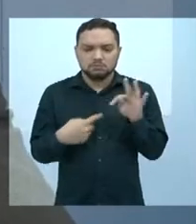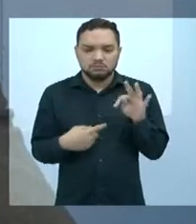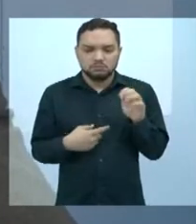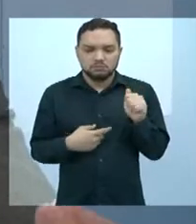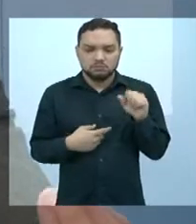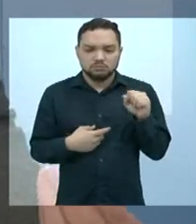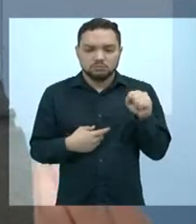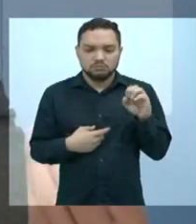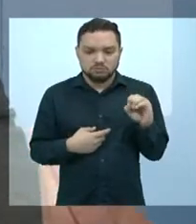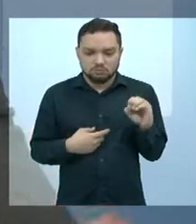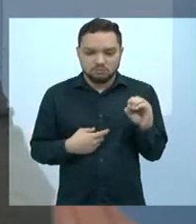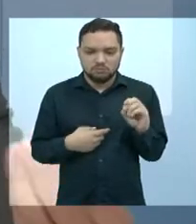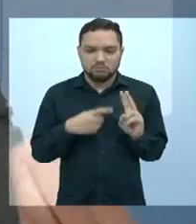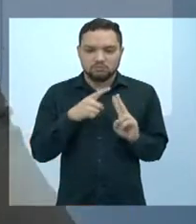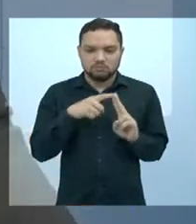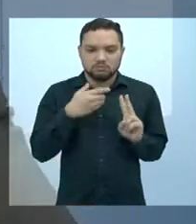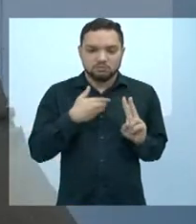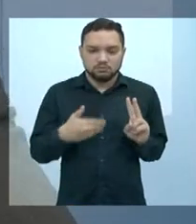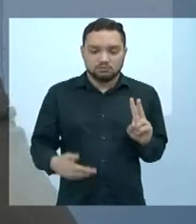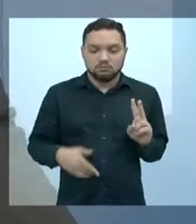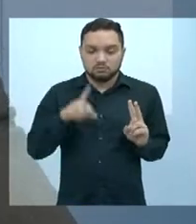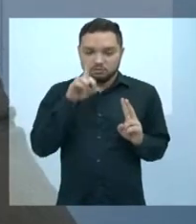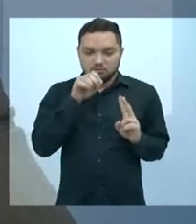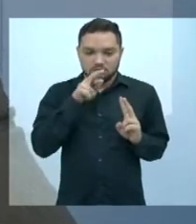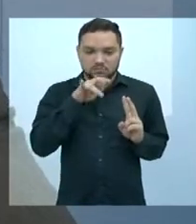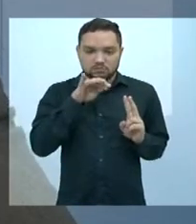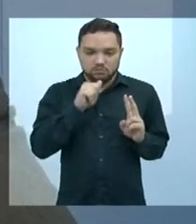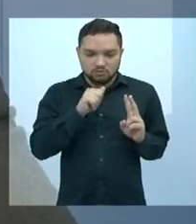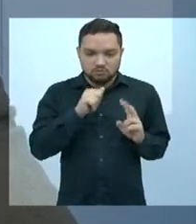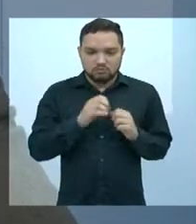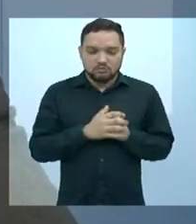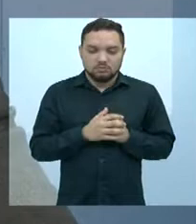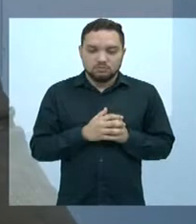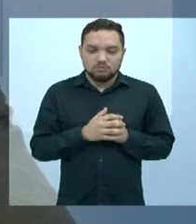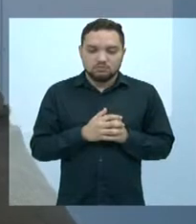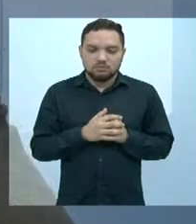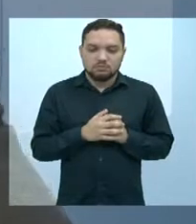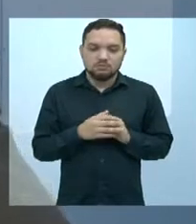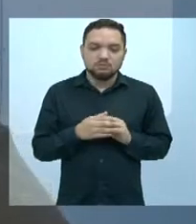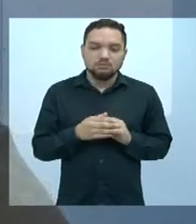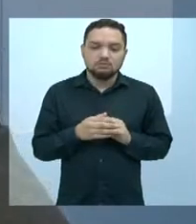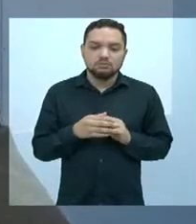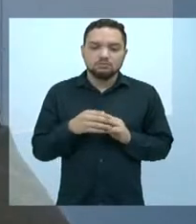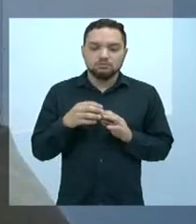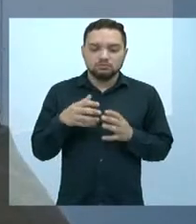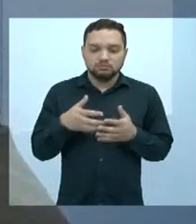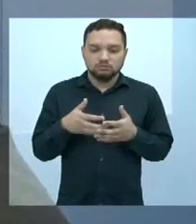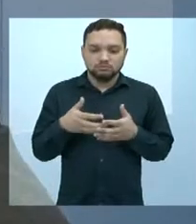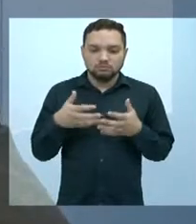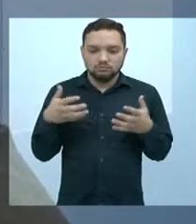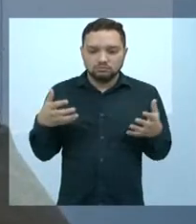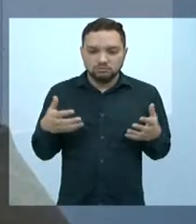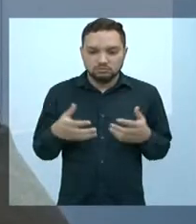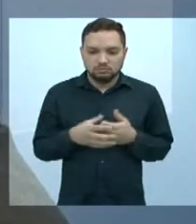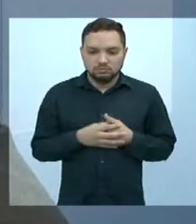Gereissati e o governador João Dória de São Paulo e a direção nacional do PSDB aumentou, né, Paulo?